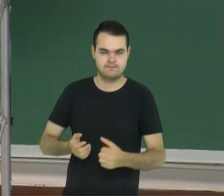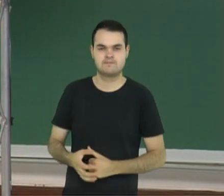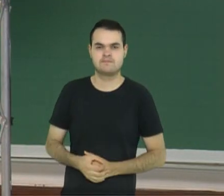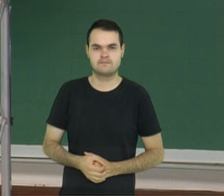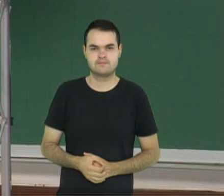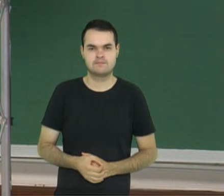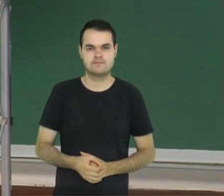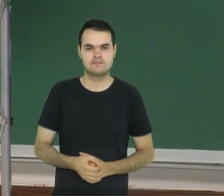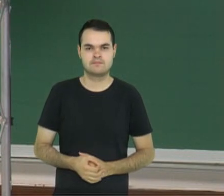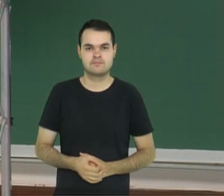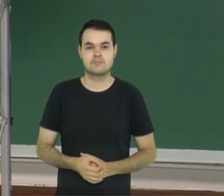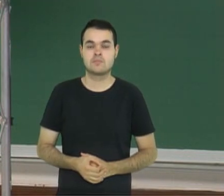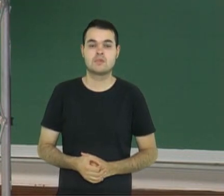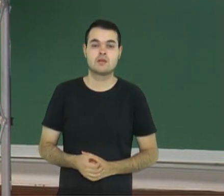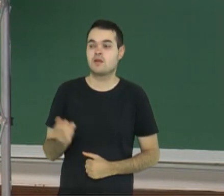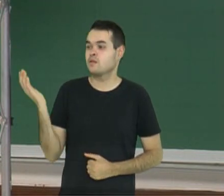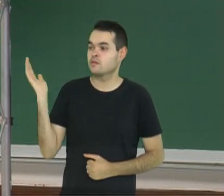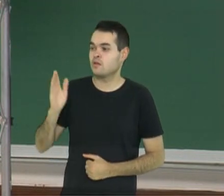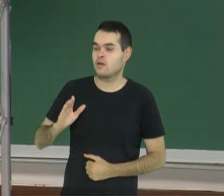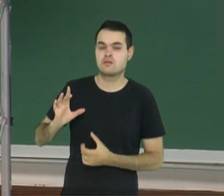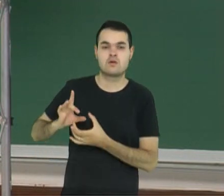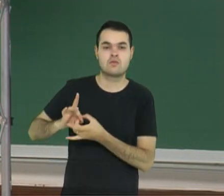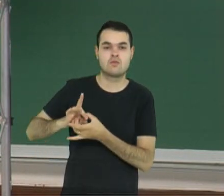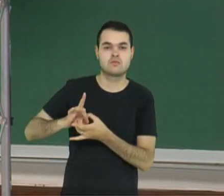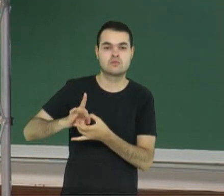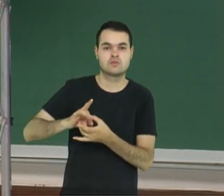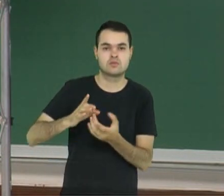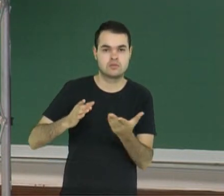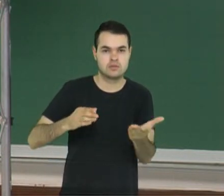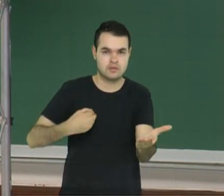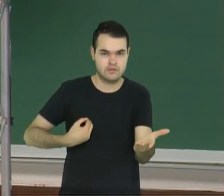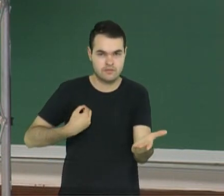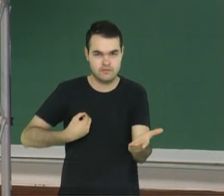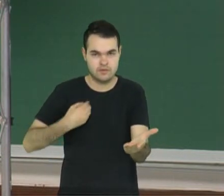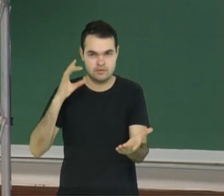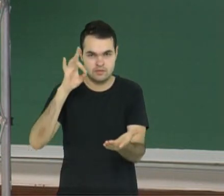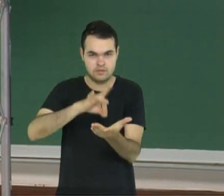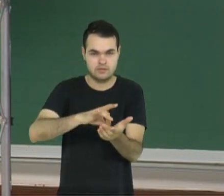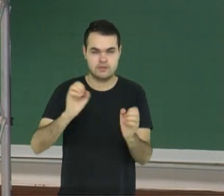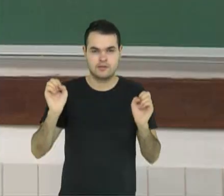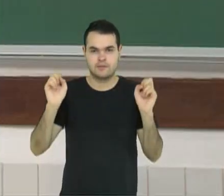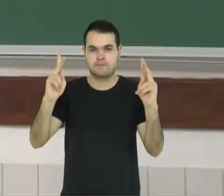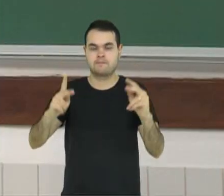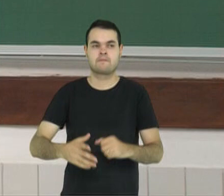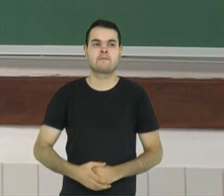E traz o quê? A contextualização, a realidade vivenciada. Ok?